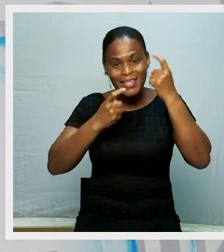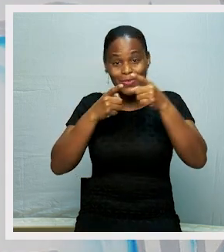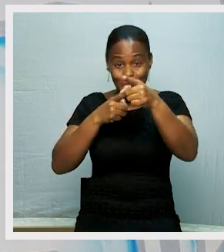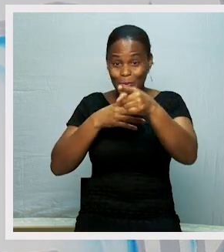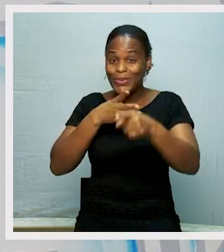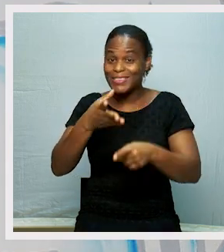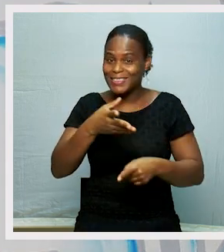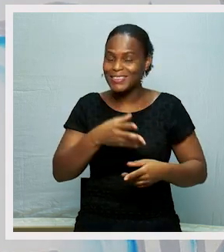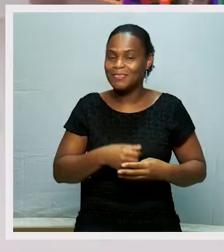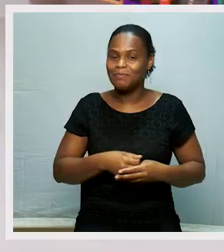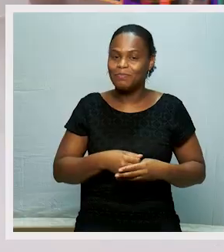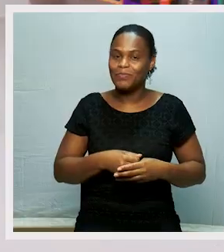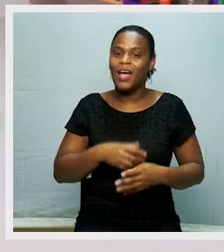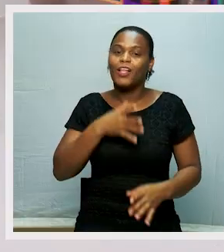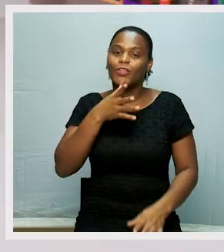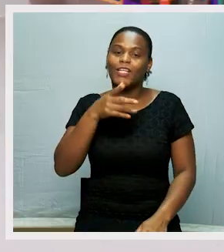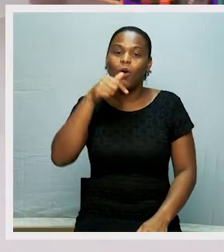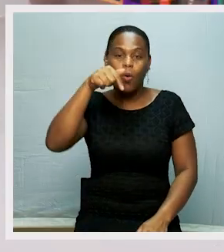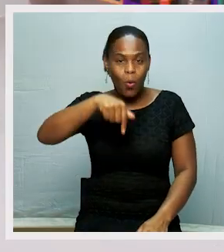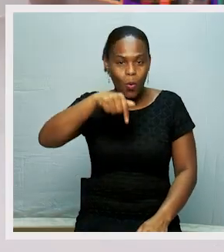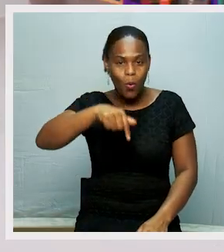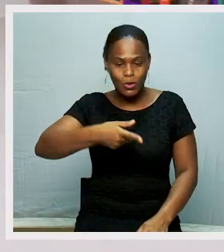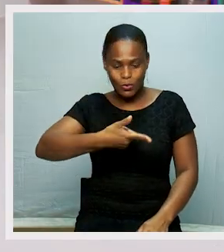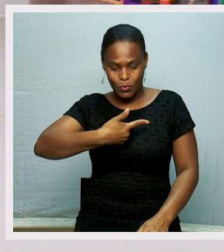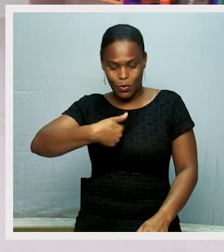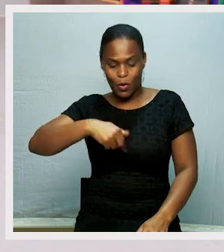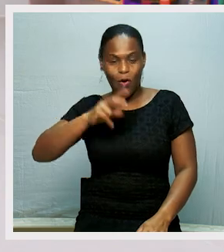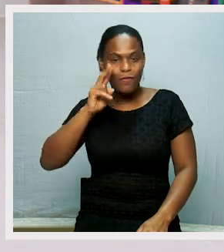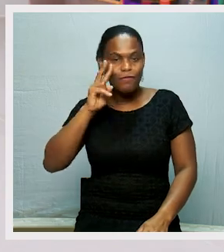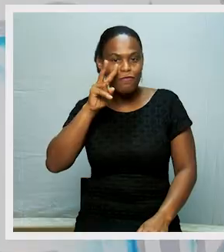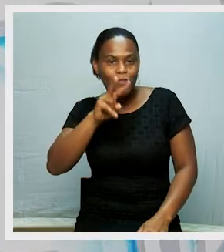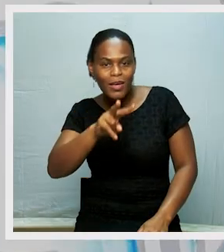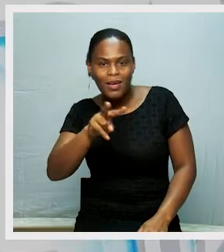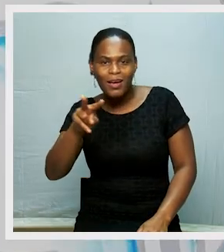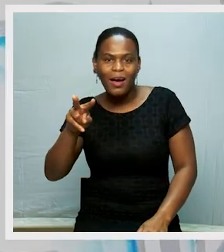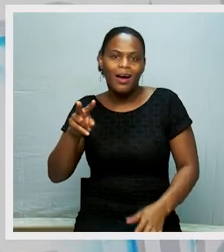Vocês é que vão ter que dizer. Hoje nós vimos